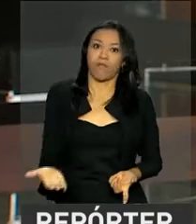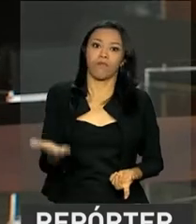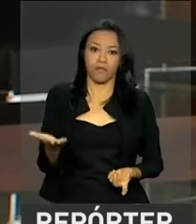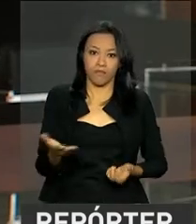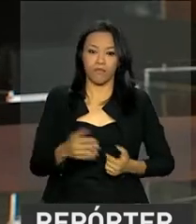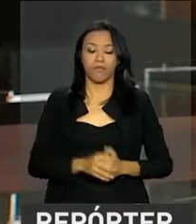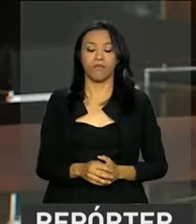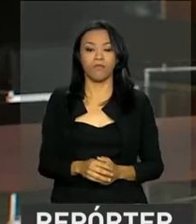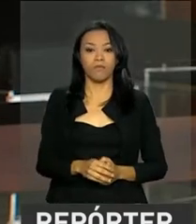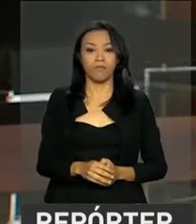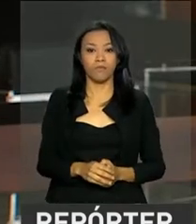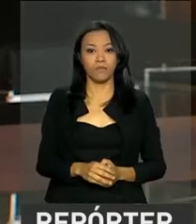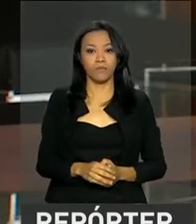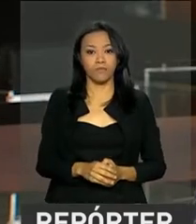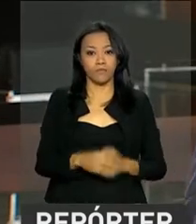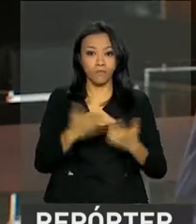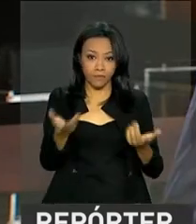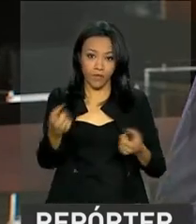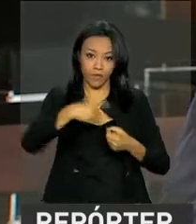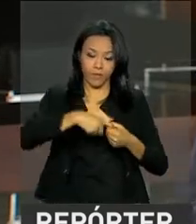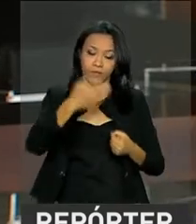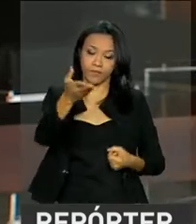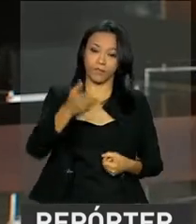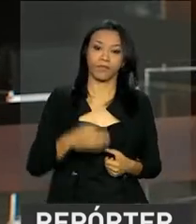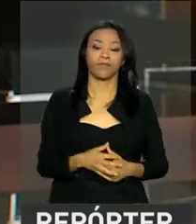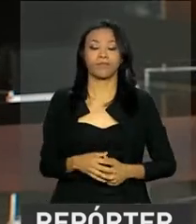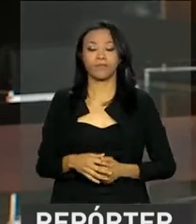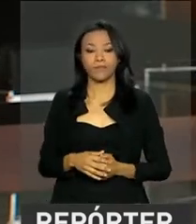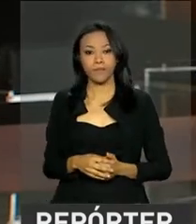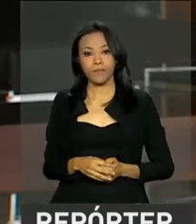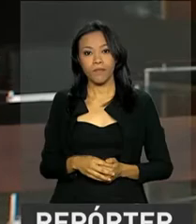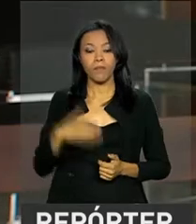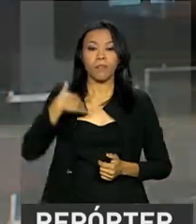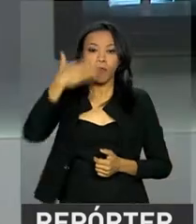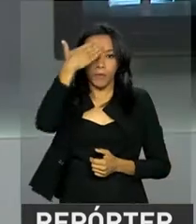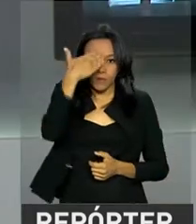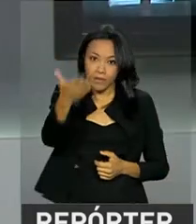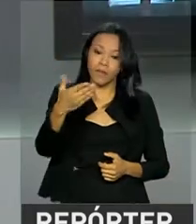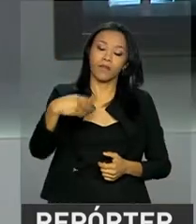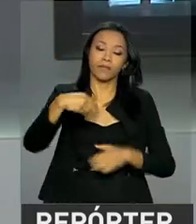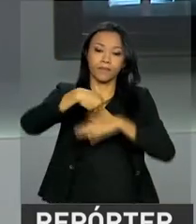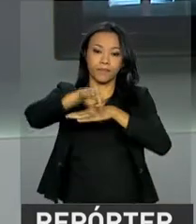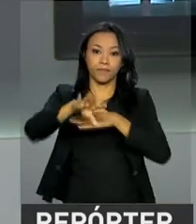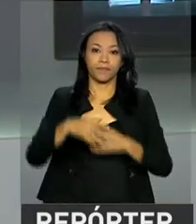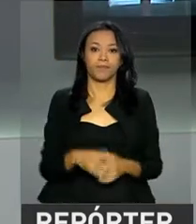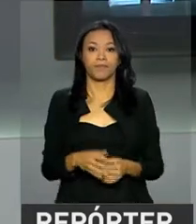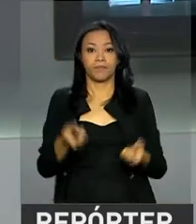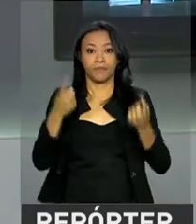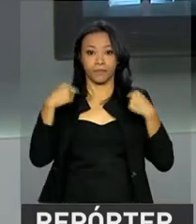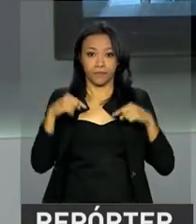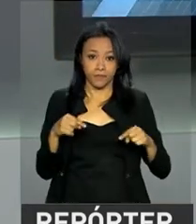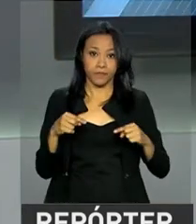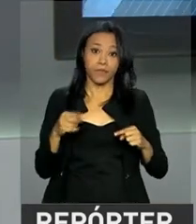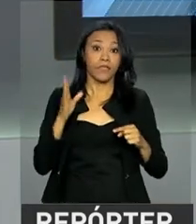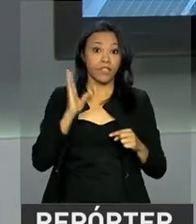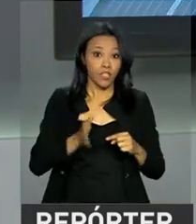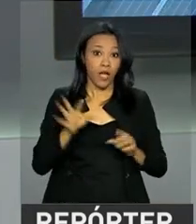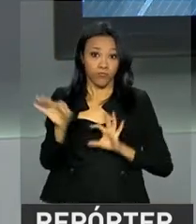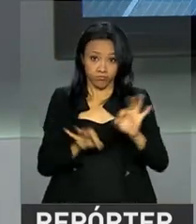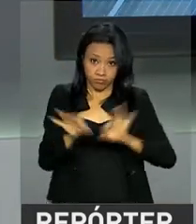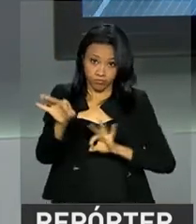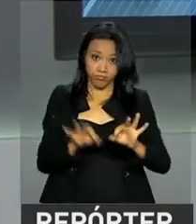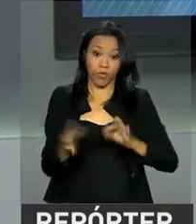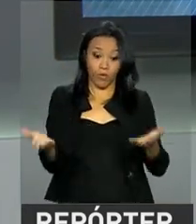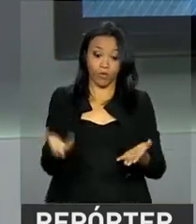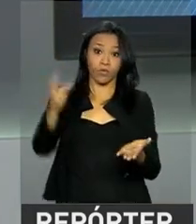de força de polícia. Thaís, eu volto com você no estúdio. Muito obrigada, João Pedro, pelas informações. Estão previstos